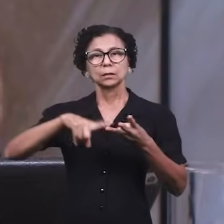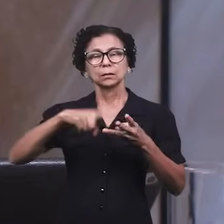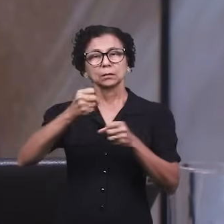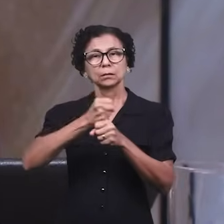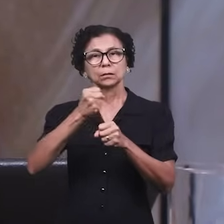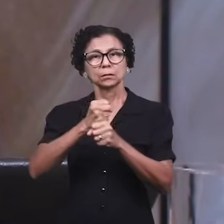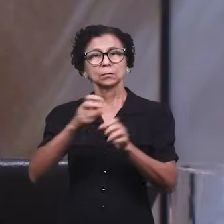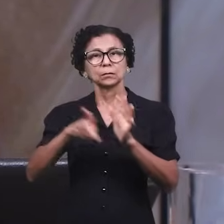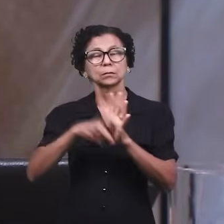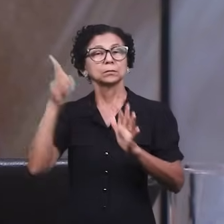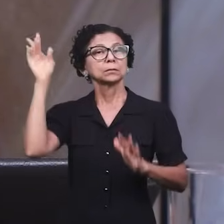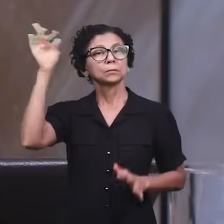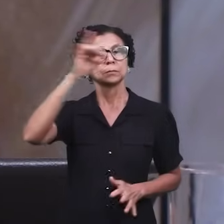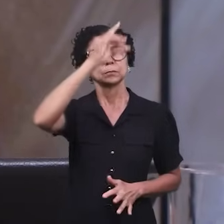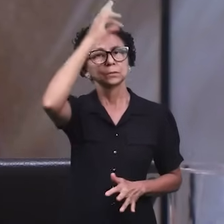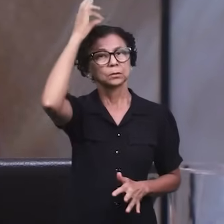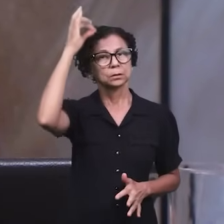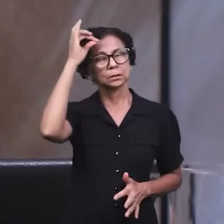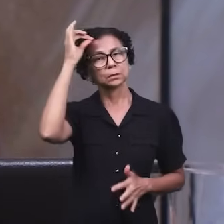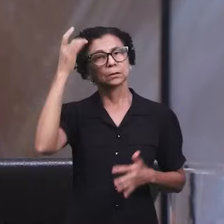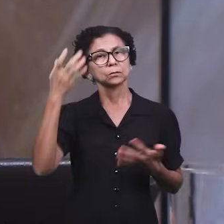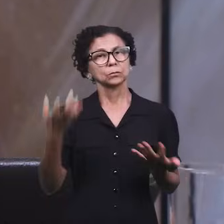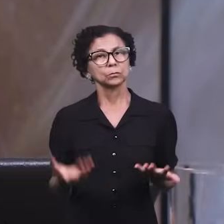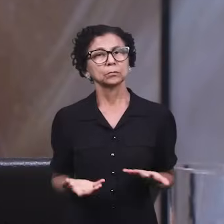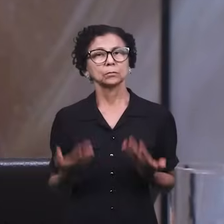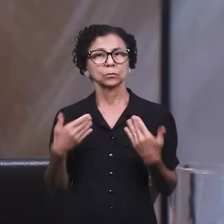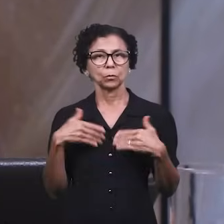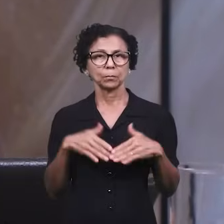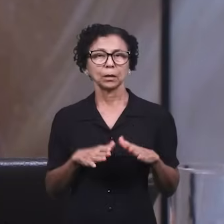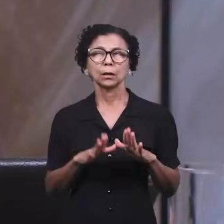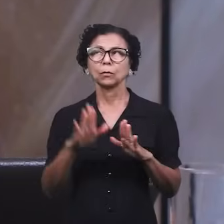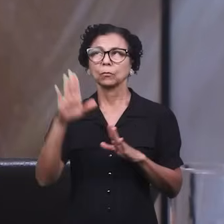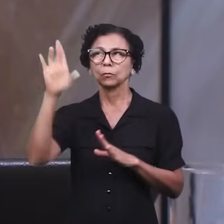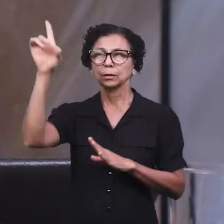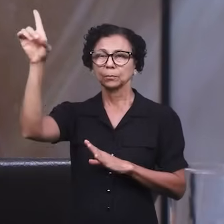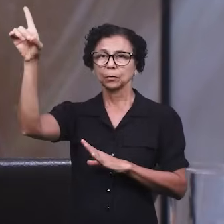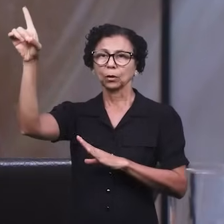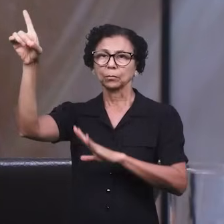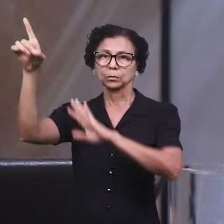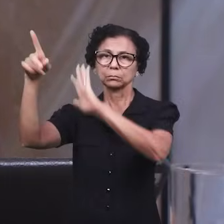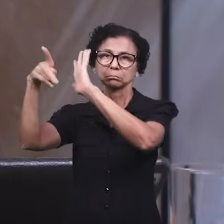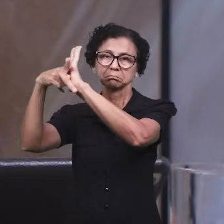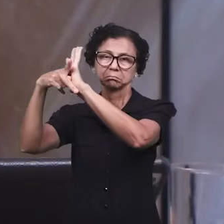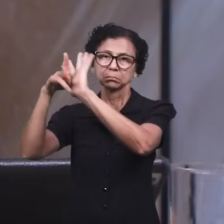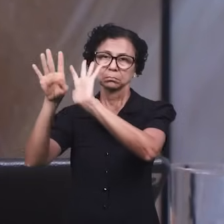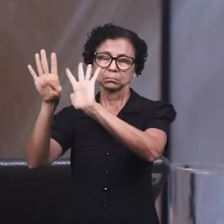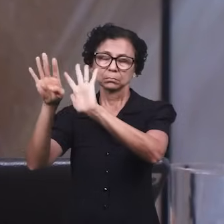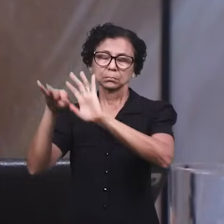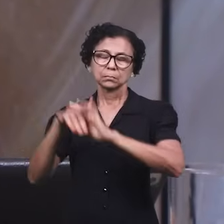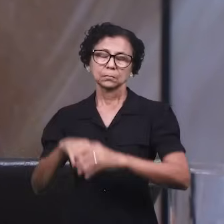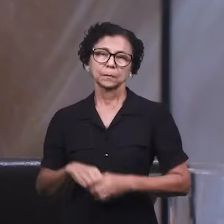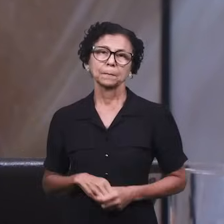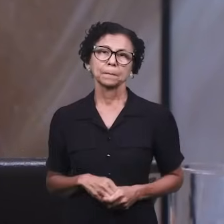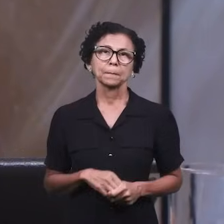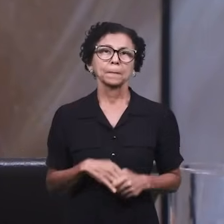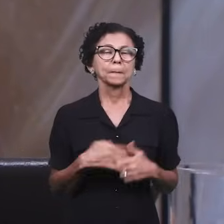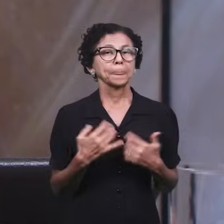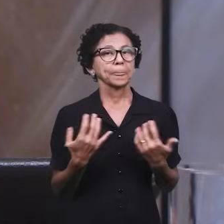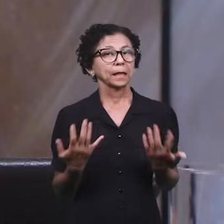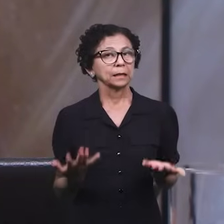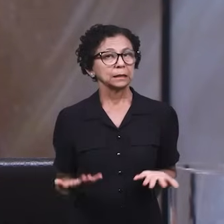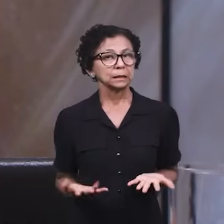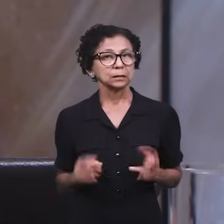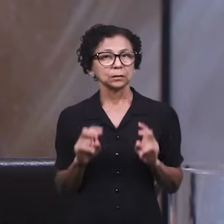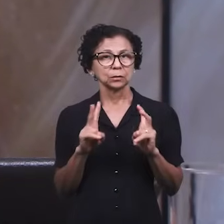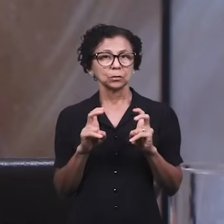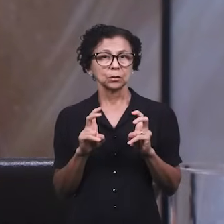do Espírito Santo, E isso, naturalmente, isso vem de cima, isso vem de Deus. E por isso nós chamamos, então,